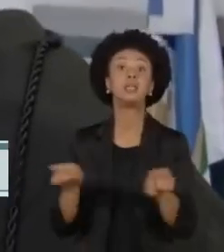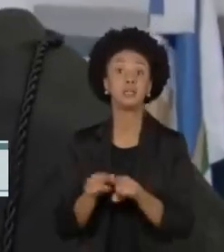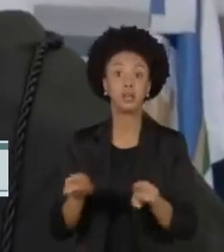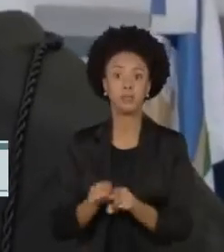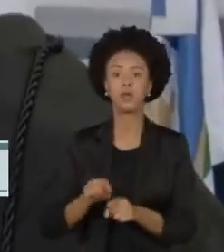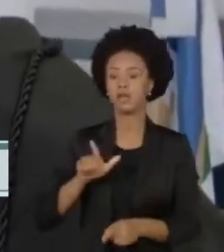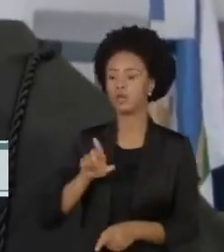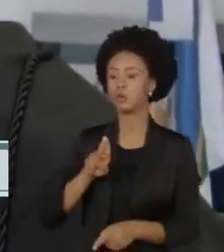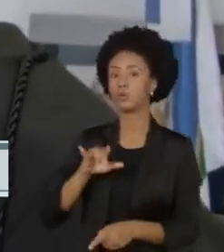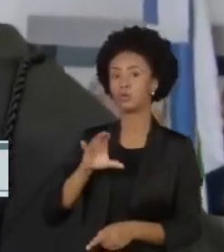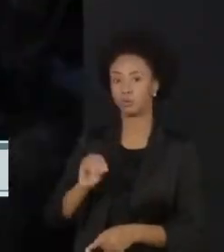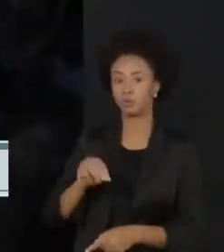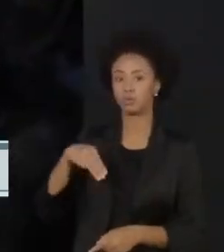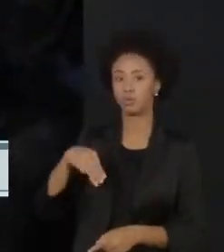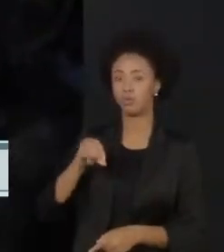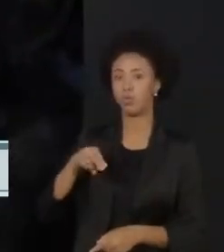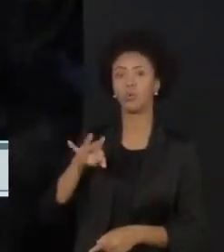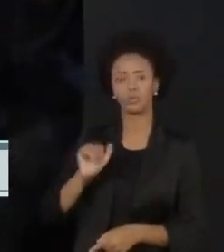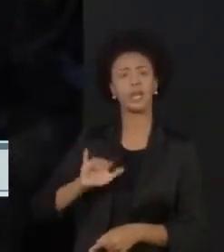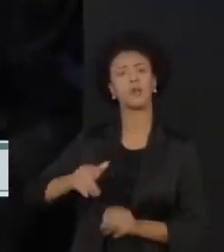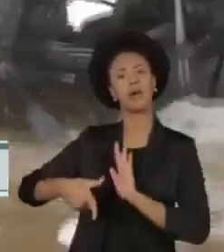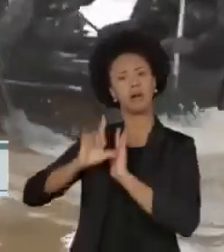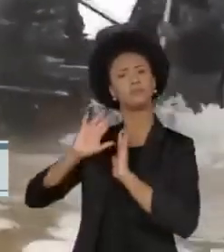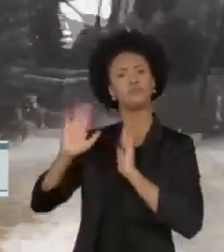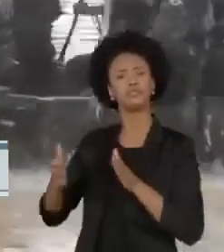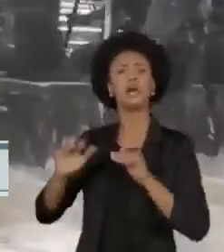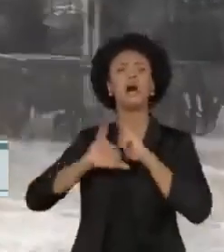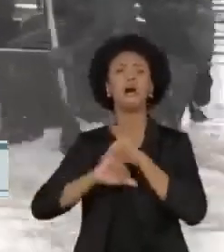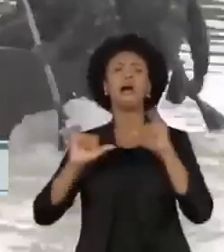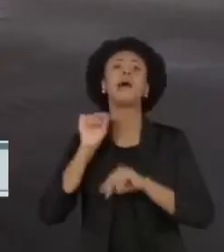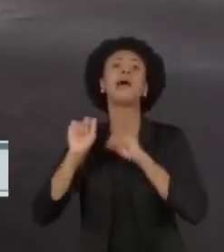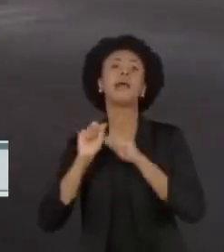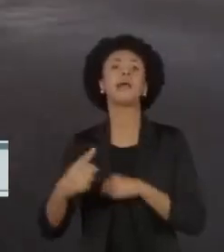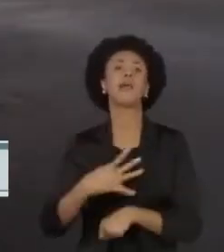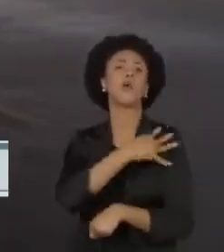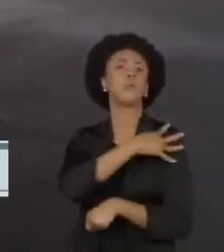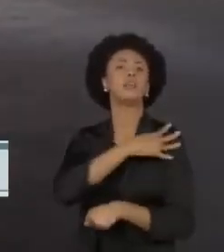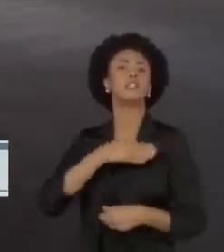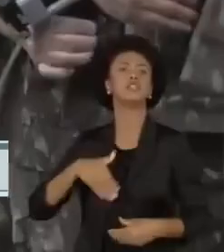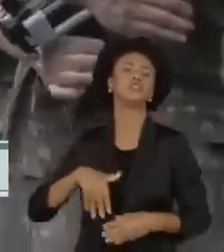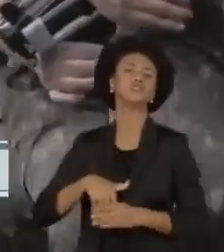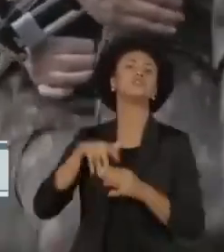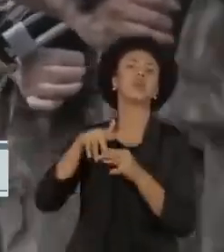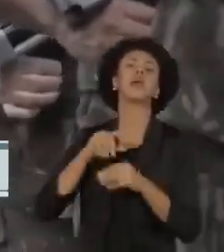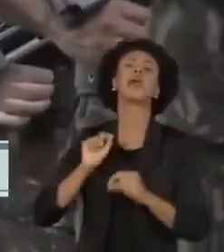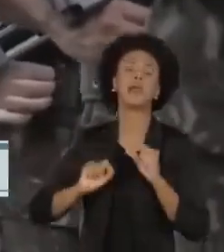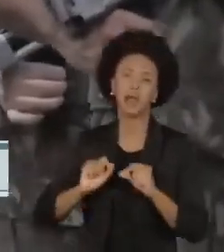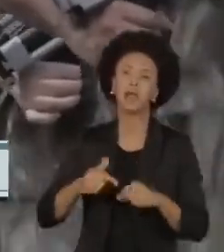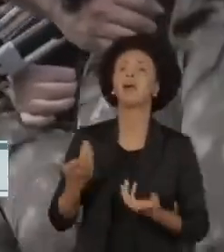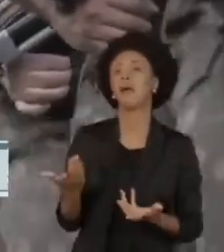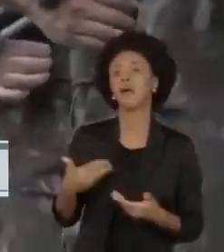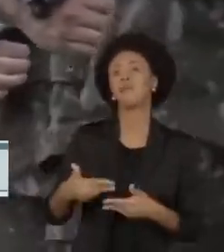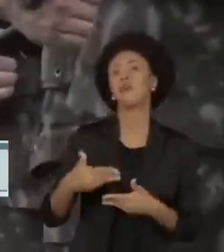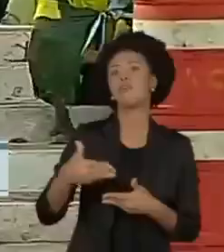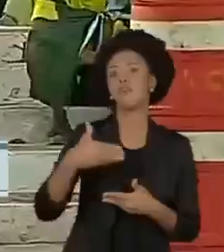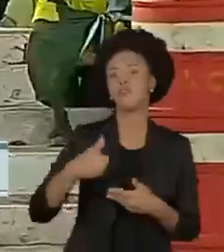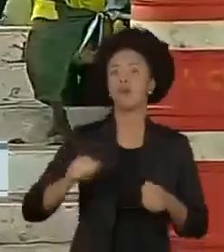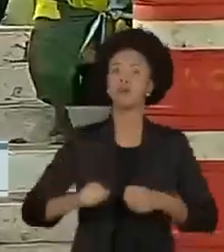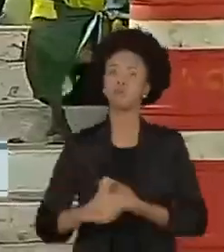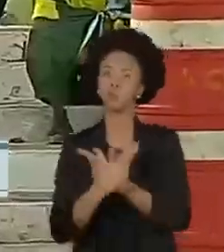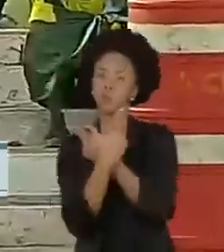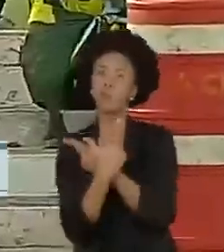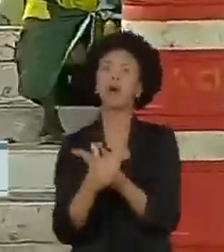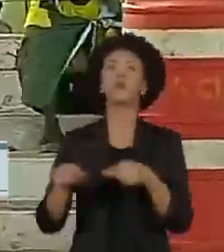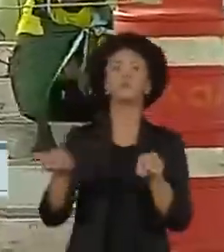também já havia antecipado os nomes dos novos comandantes da Aeronáutica e da Marinha, que devem assumir a partir da semana que vem. Com